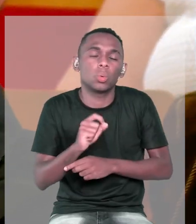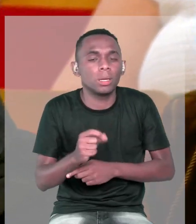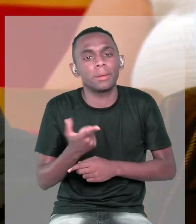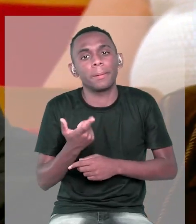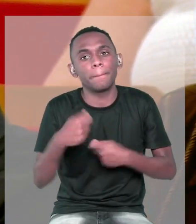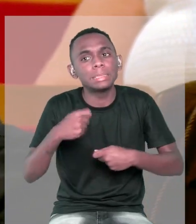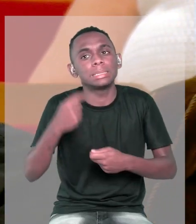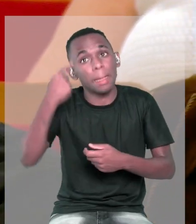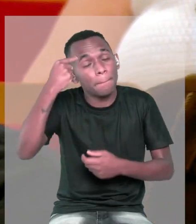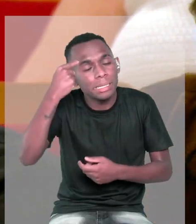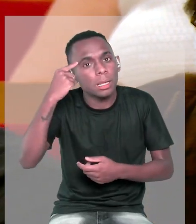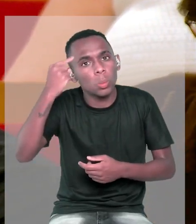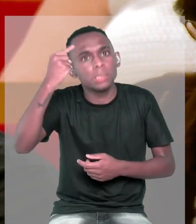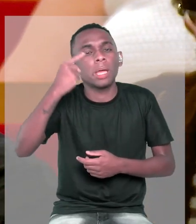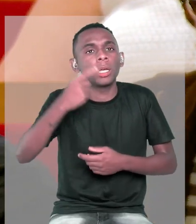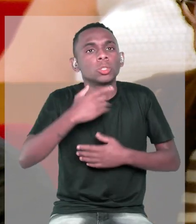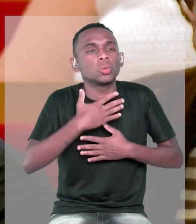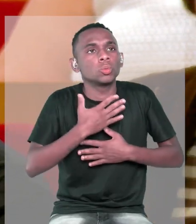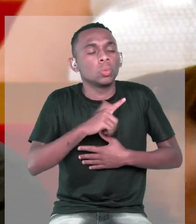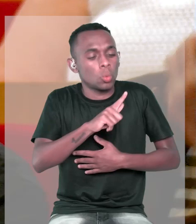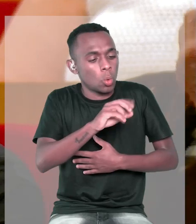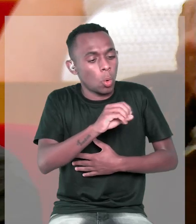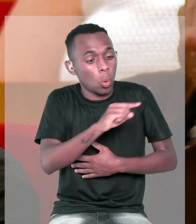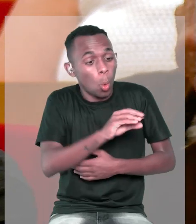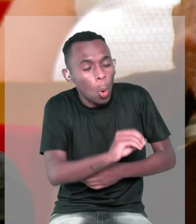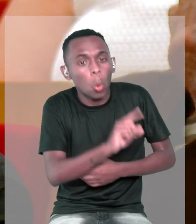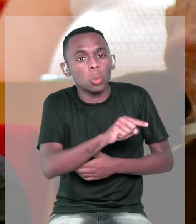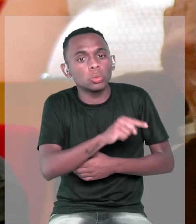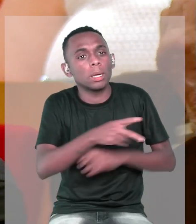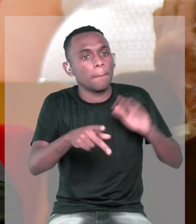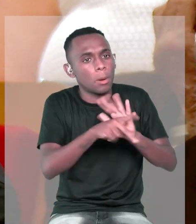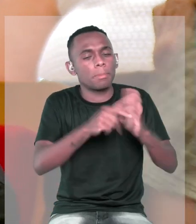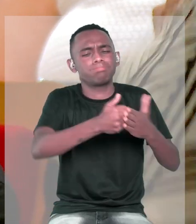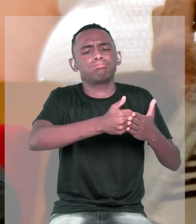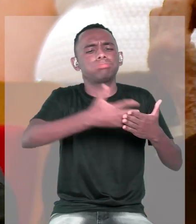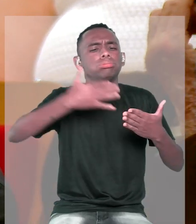que a ideia do gozo vem do princípio lacaniano